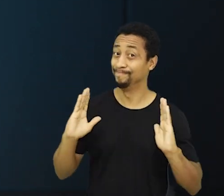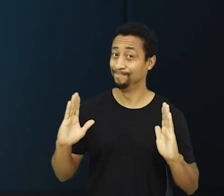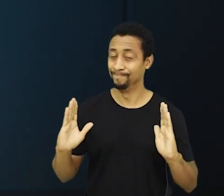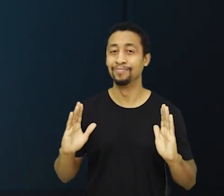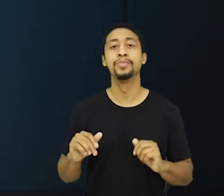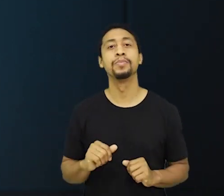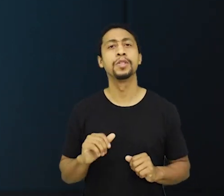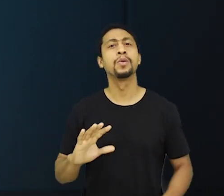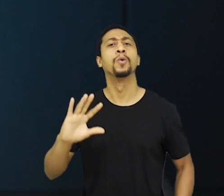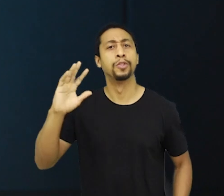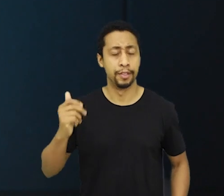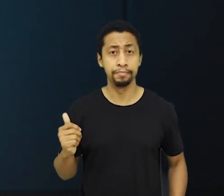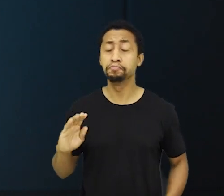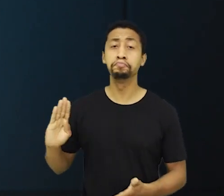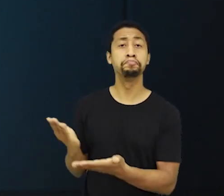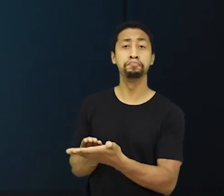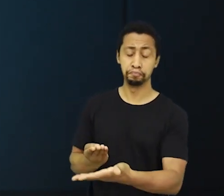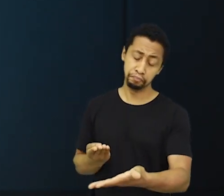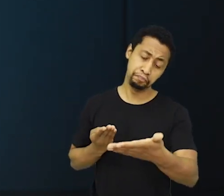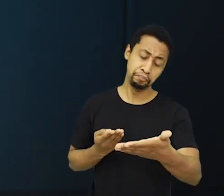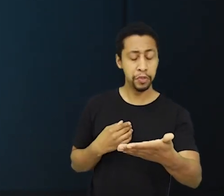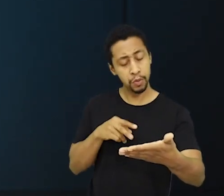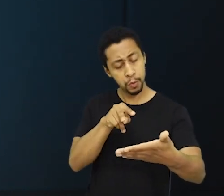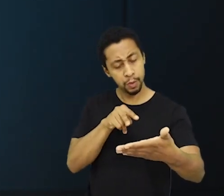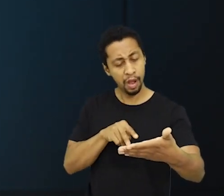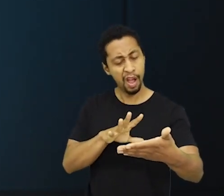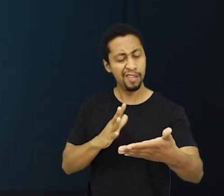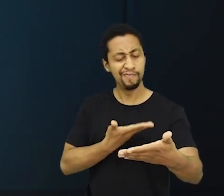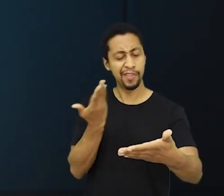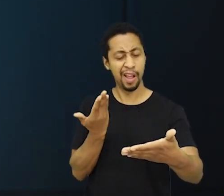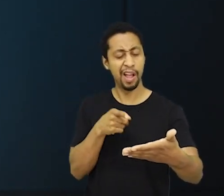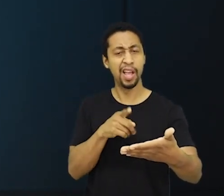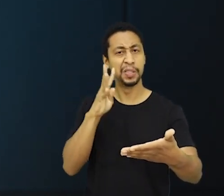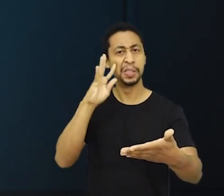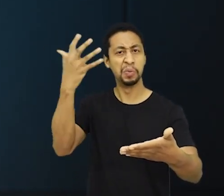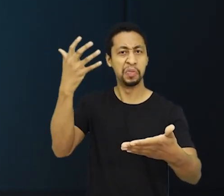Juridicamente, aquela sentença seria muito simples de se resolver. Como assim?